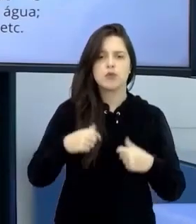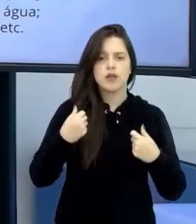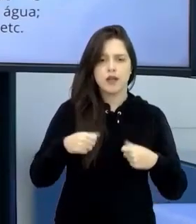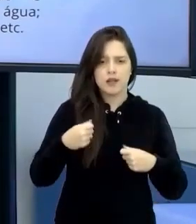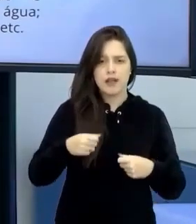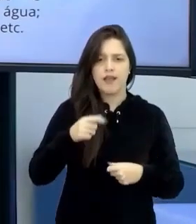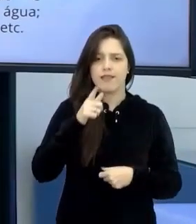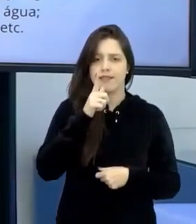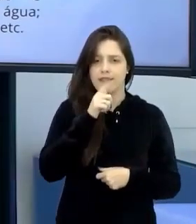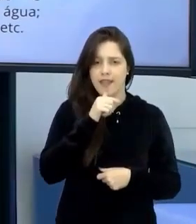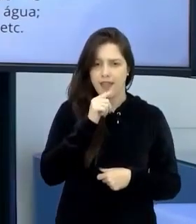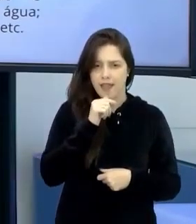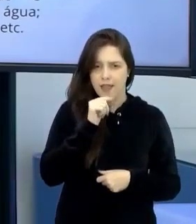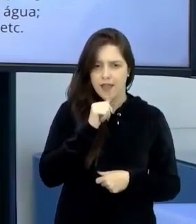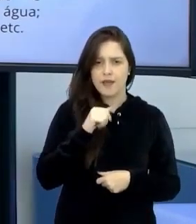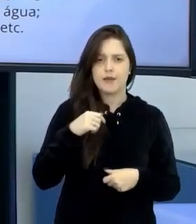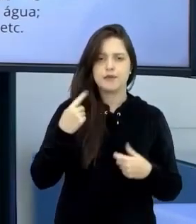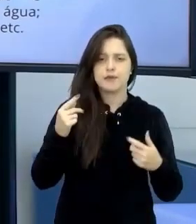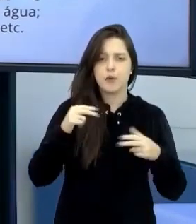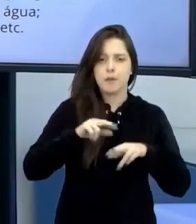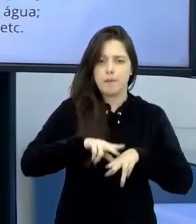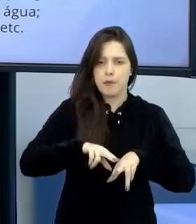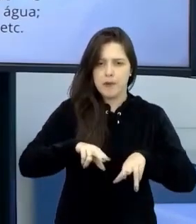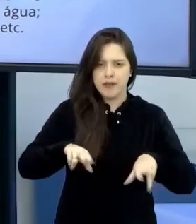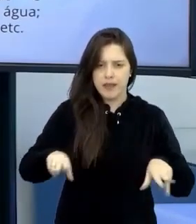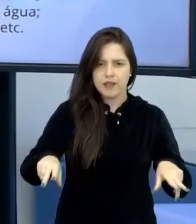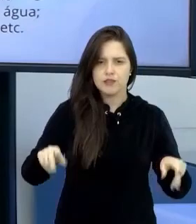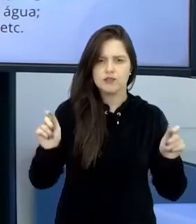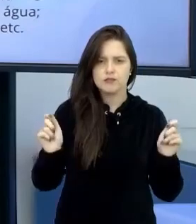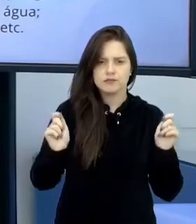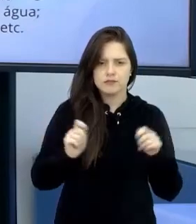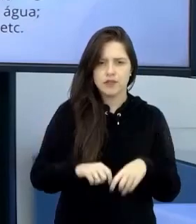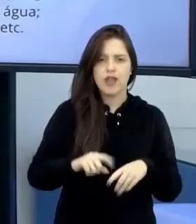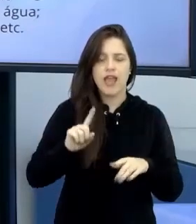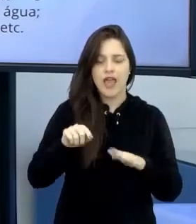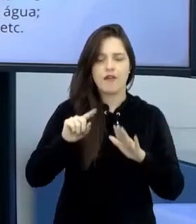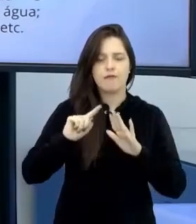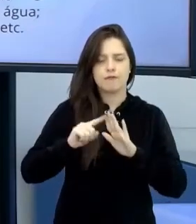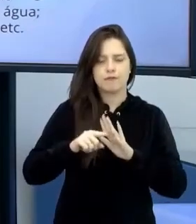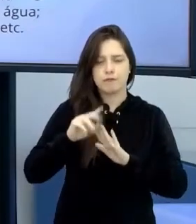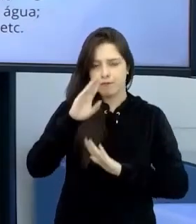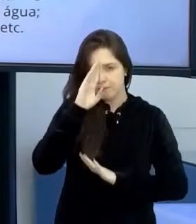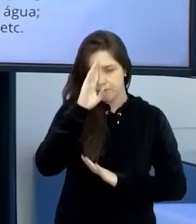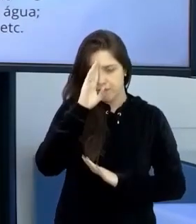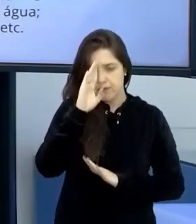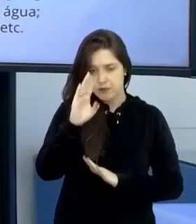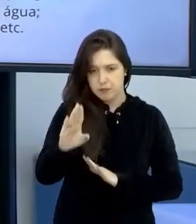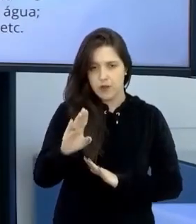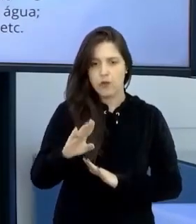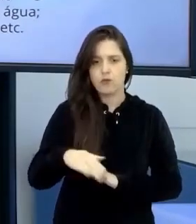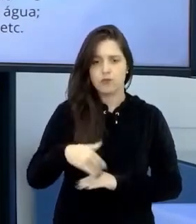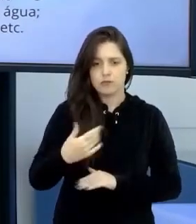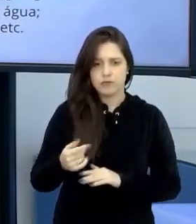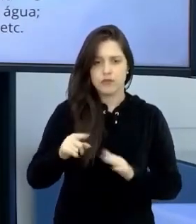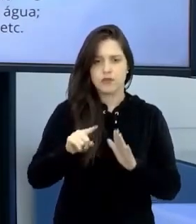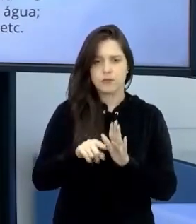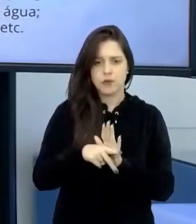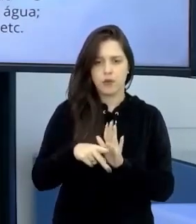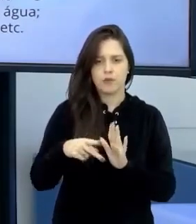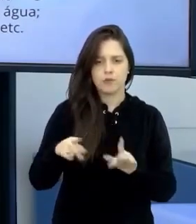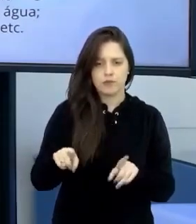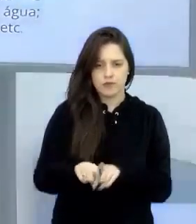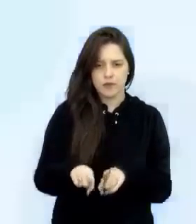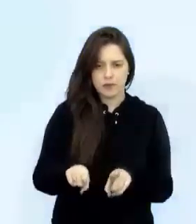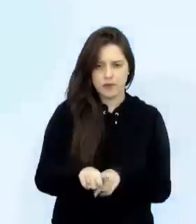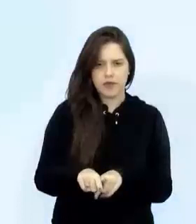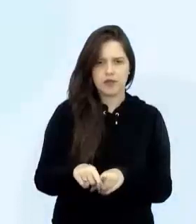água, porque ela tem propriedades físico-químicas que são fundamentais para que esses processos aí se desenvolvam,